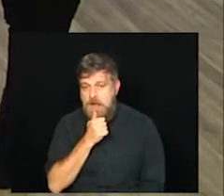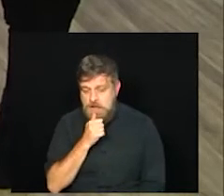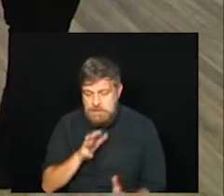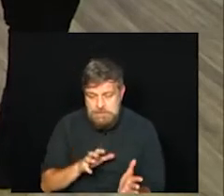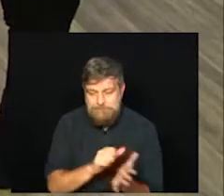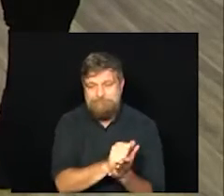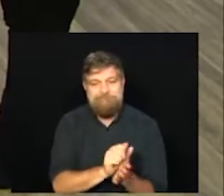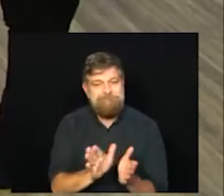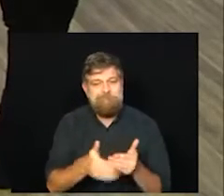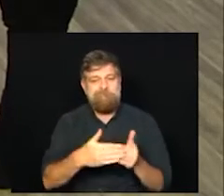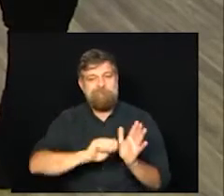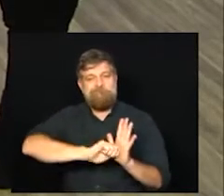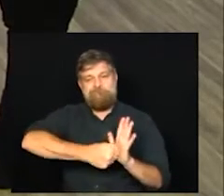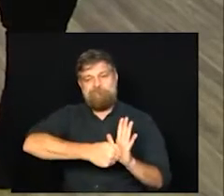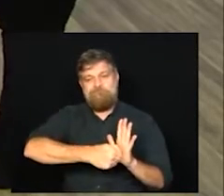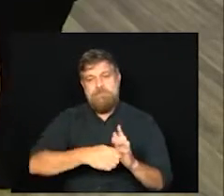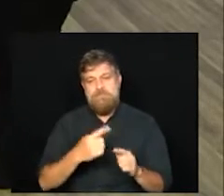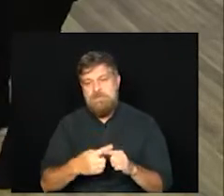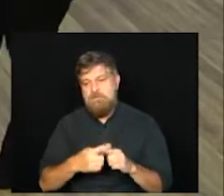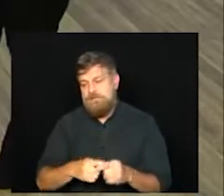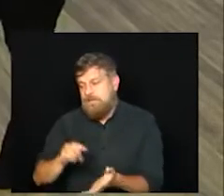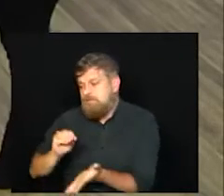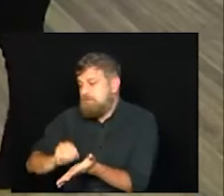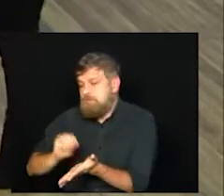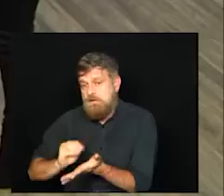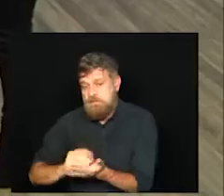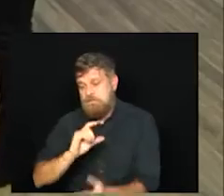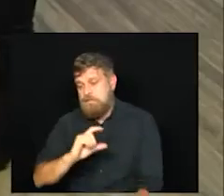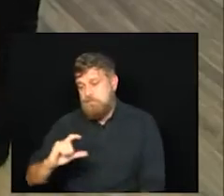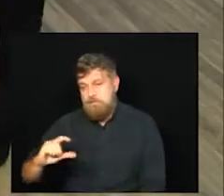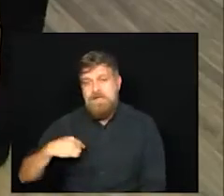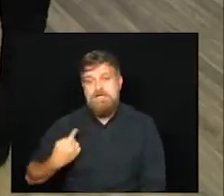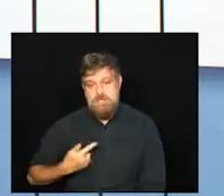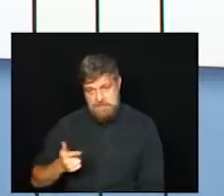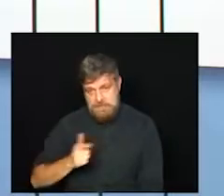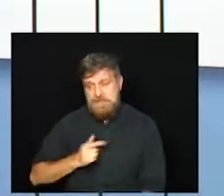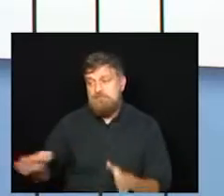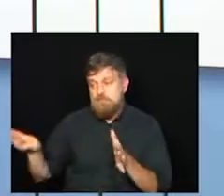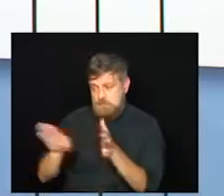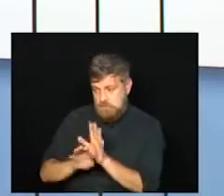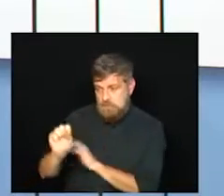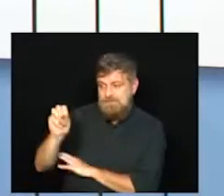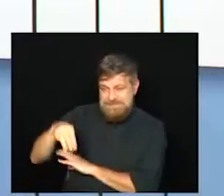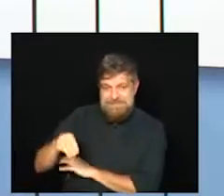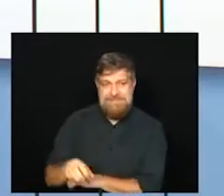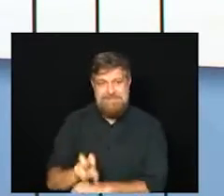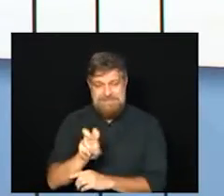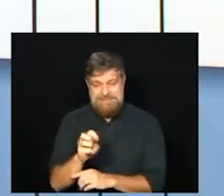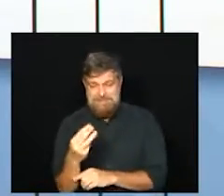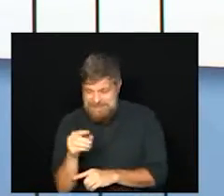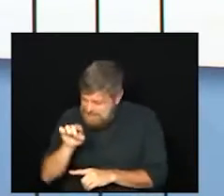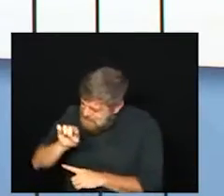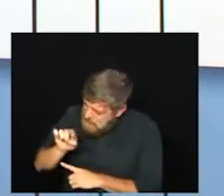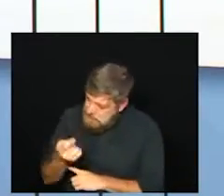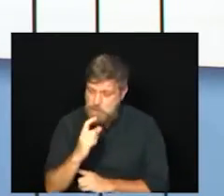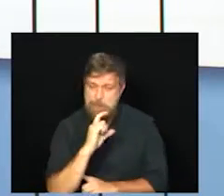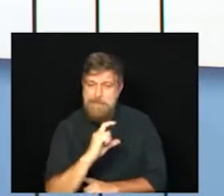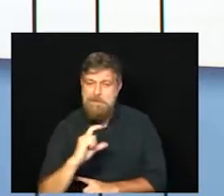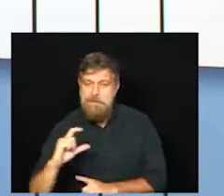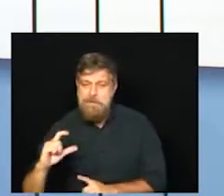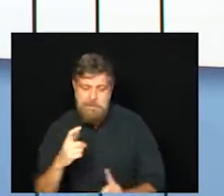está suspenso devido à falta de doses. Não é falta, a gente teve aí nessa semana 53 mil